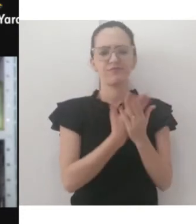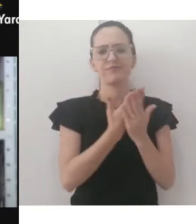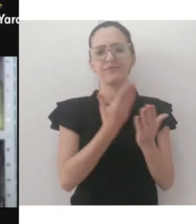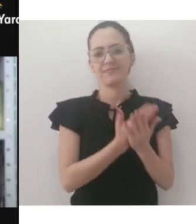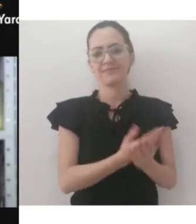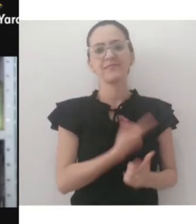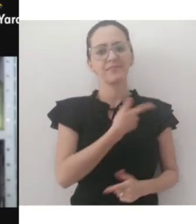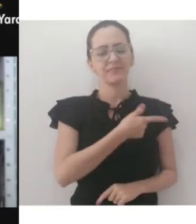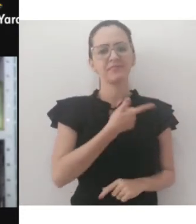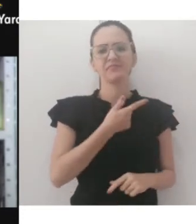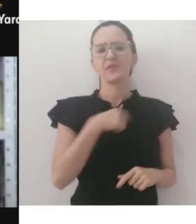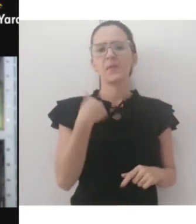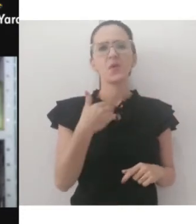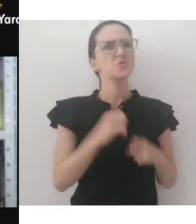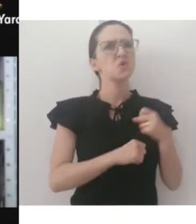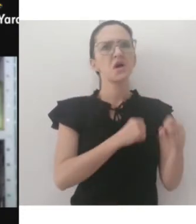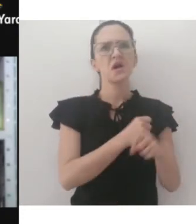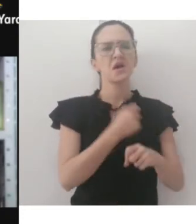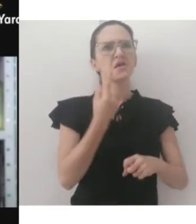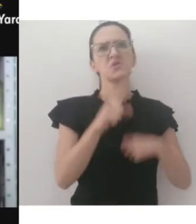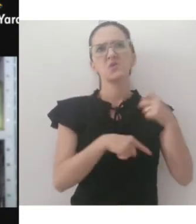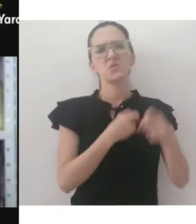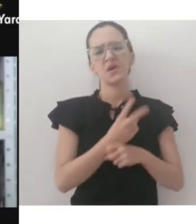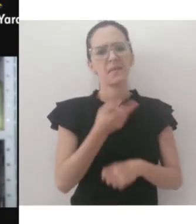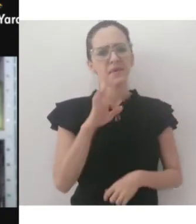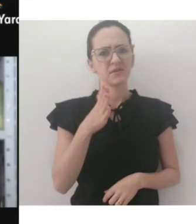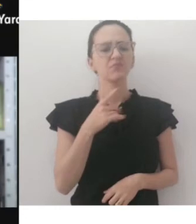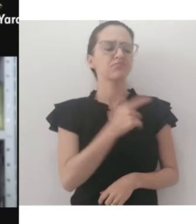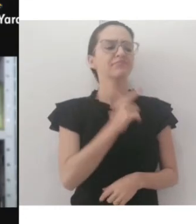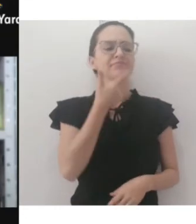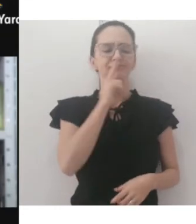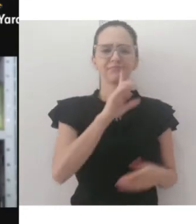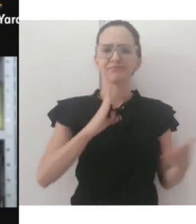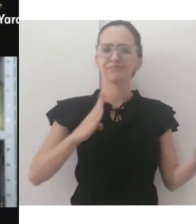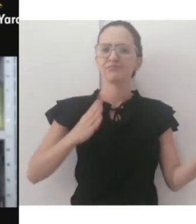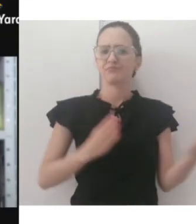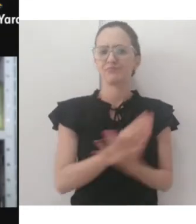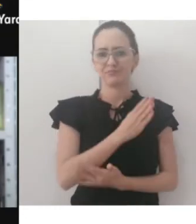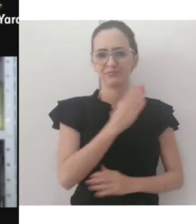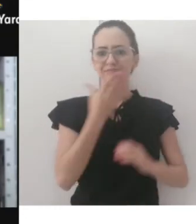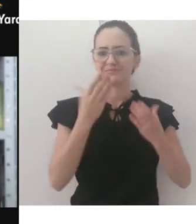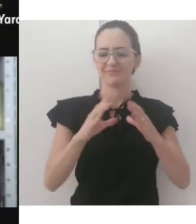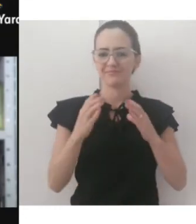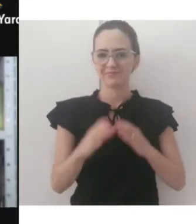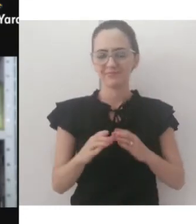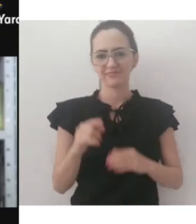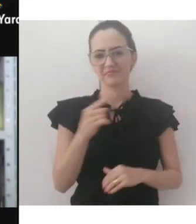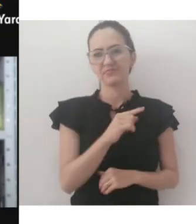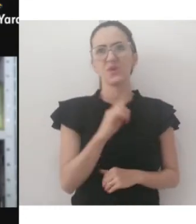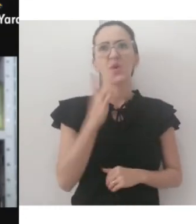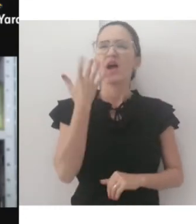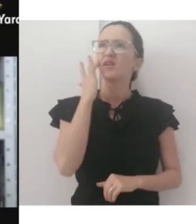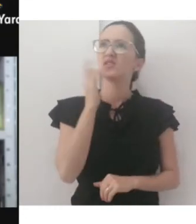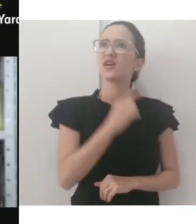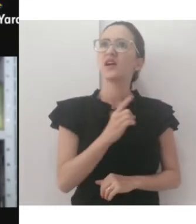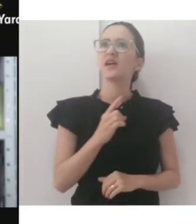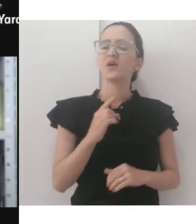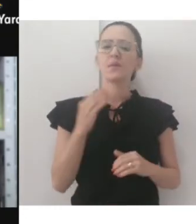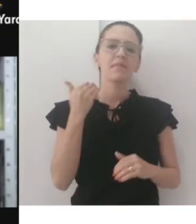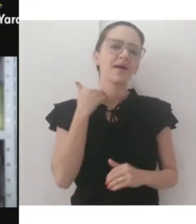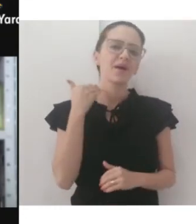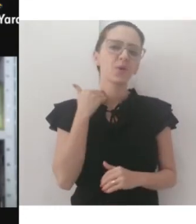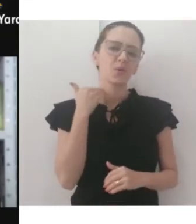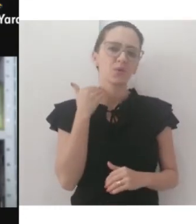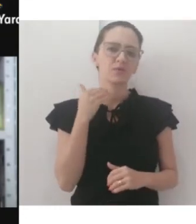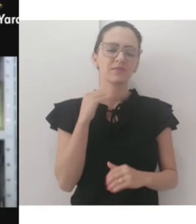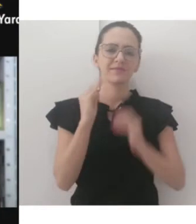apenas estudando, e a irmã também. Pouco tempo depois, talvez um ano e pouco, 2 anos de estudo, também passou no concurso,